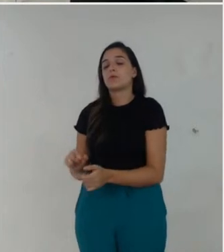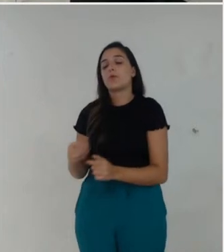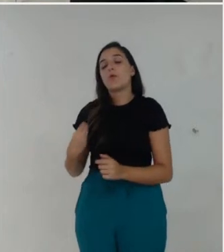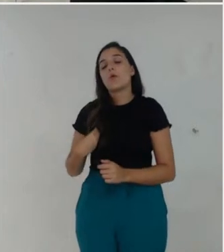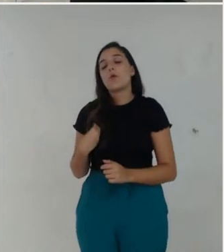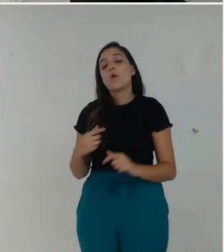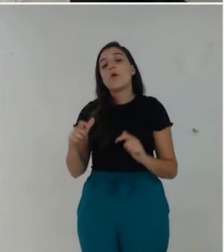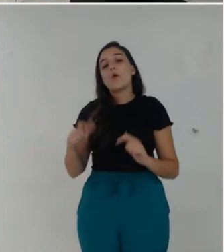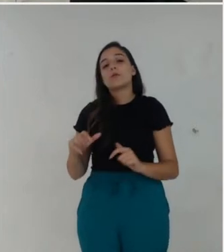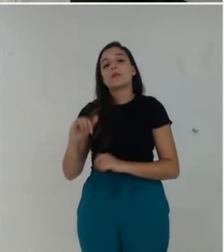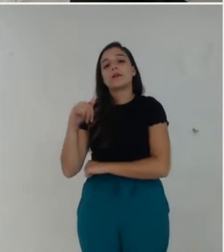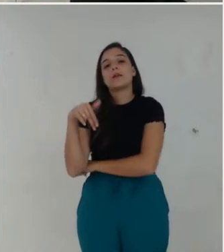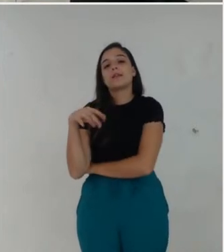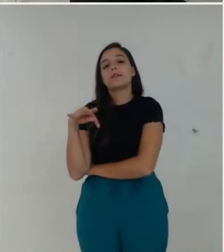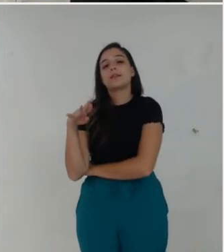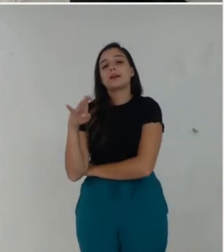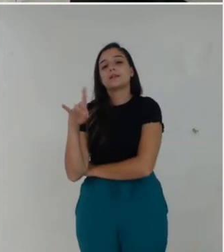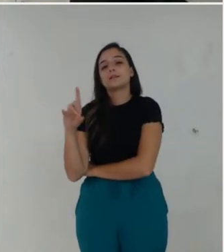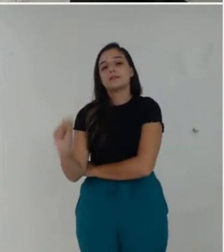no Index.